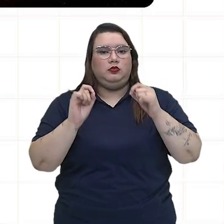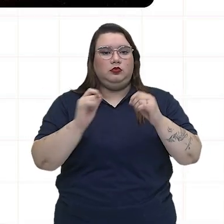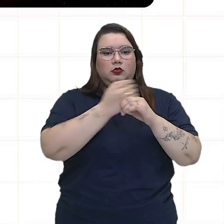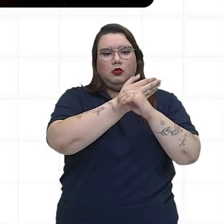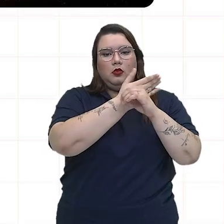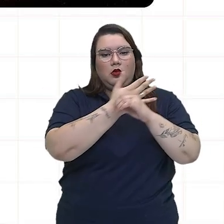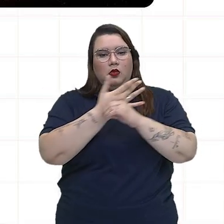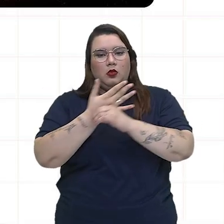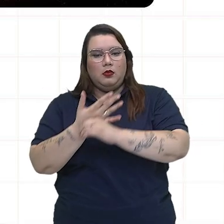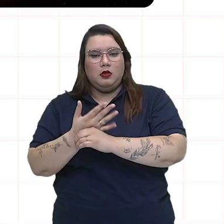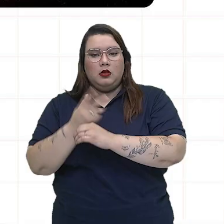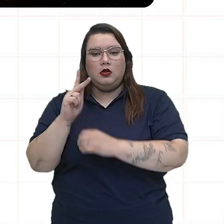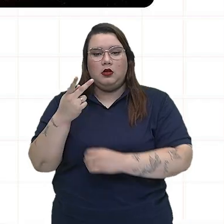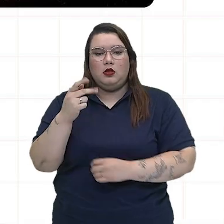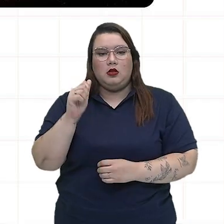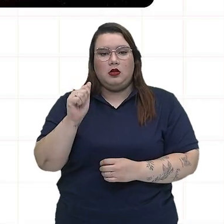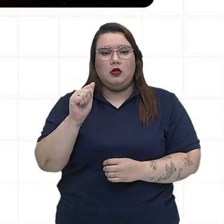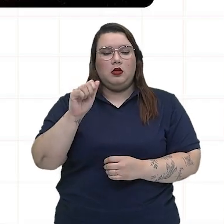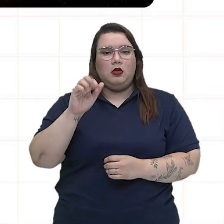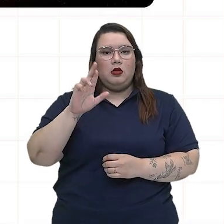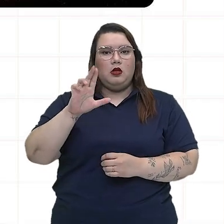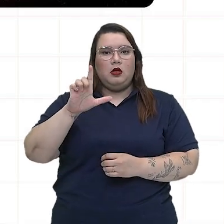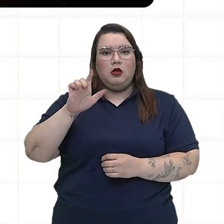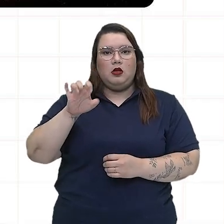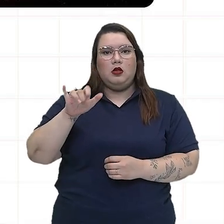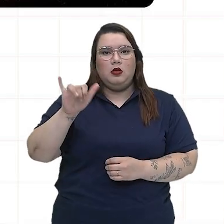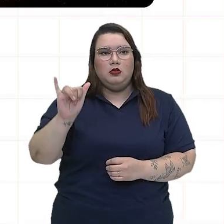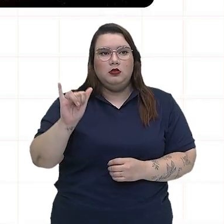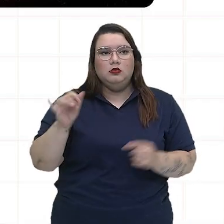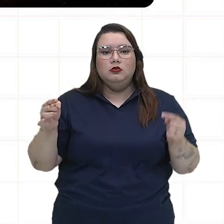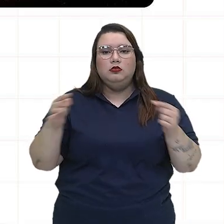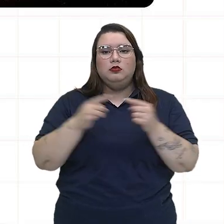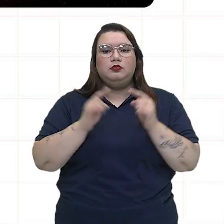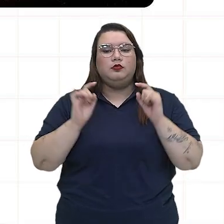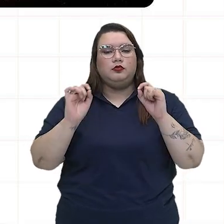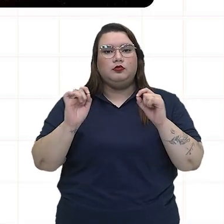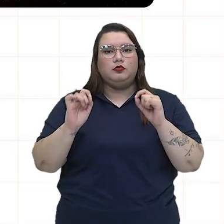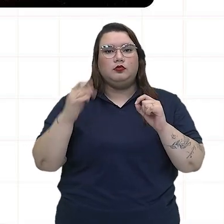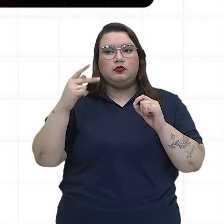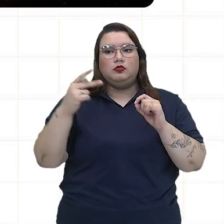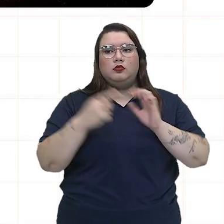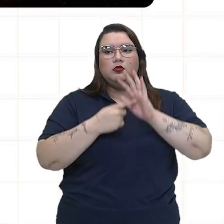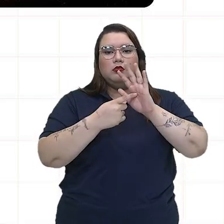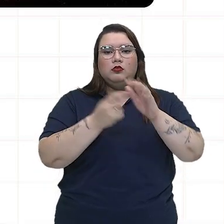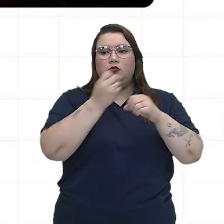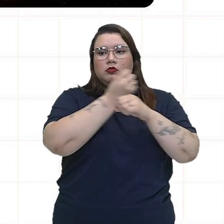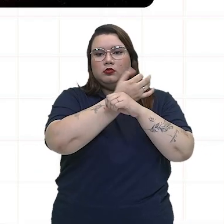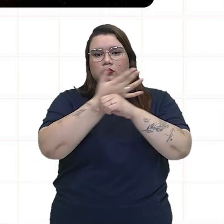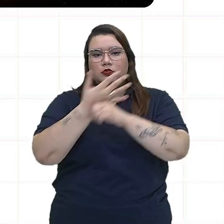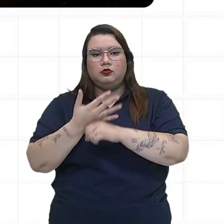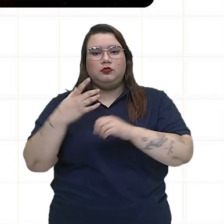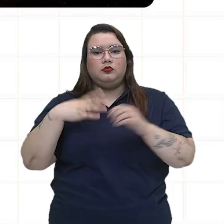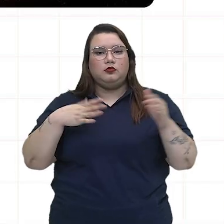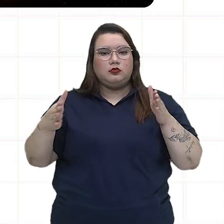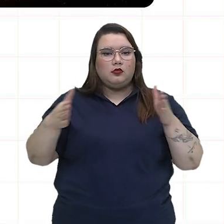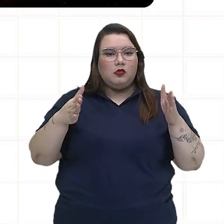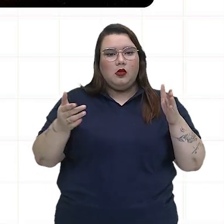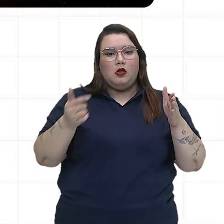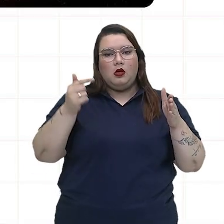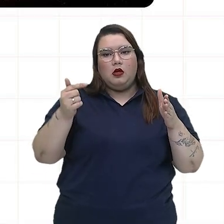cometa Halley. O cometa Halley, a sua aparição ocorre entre